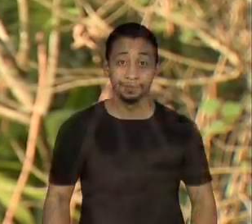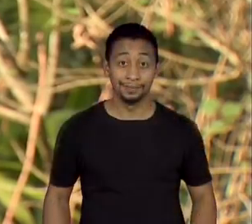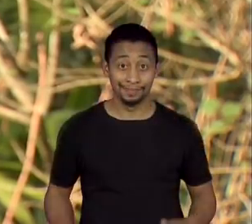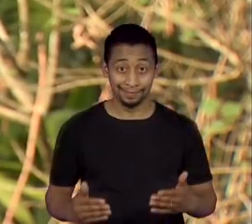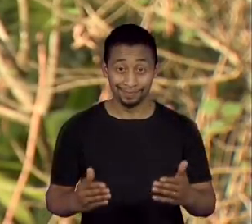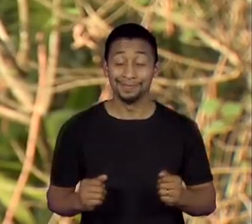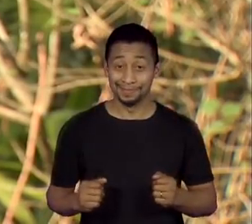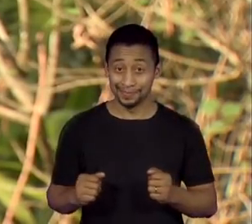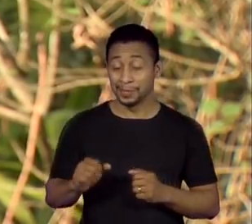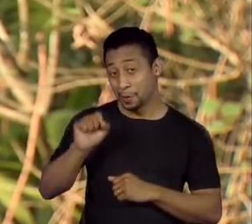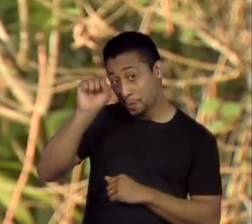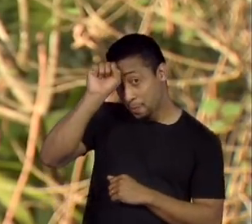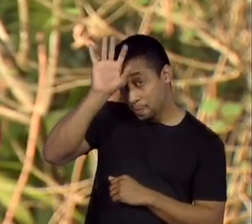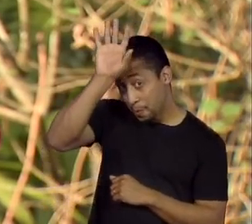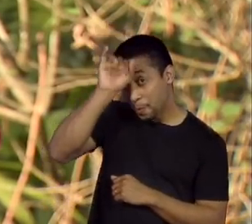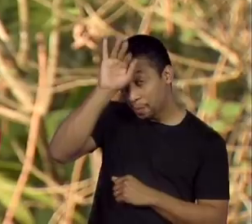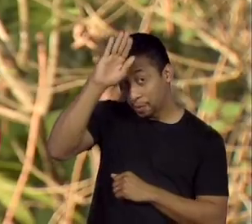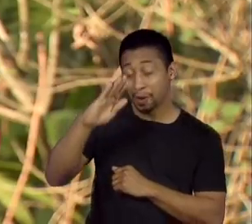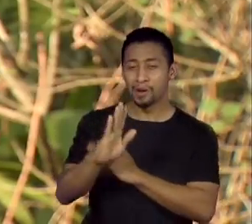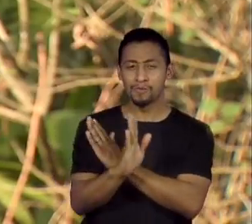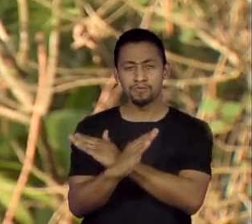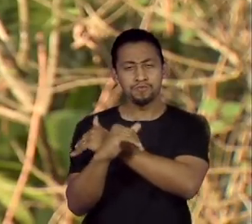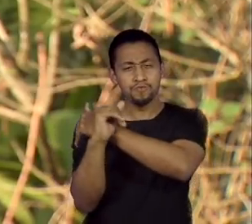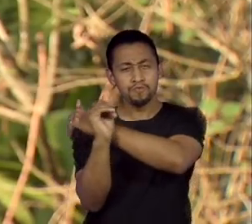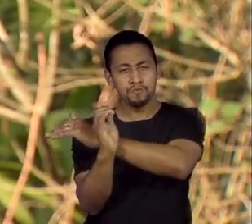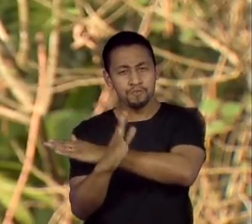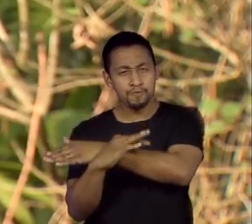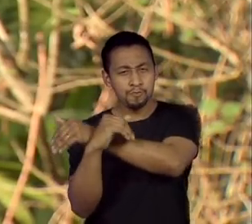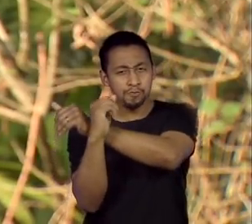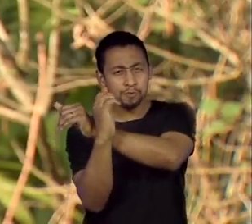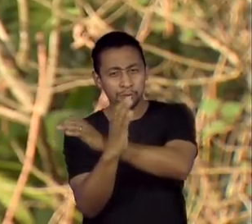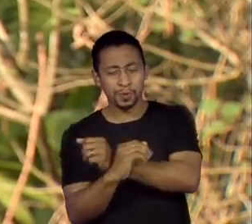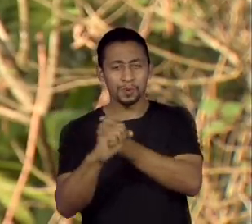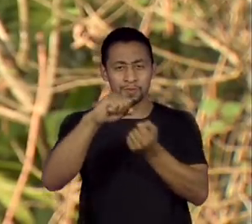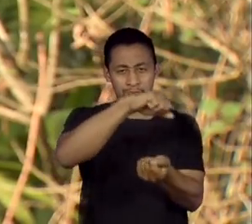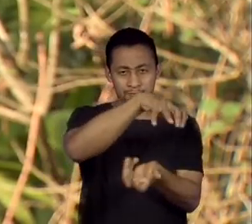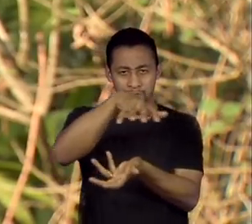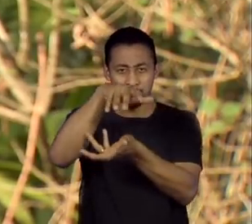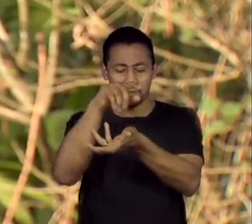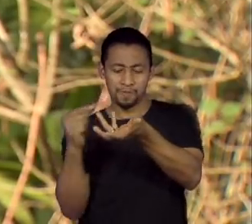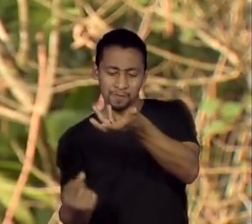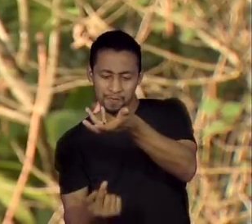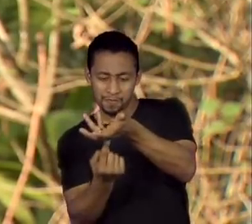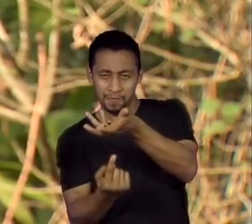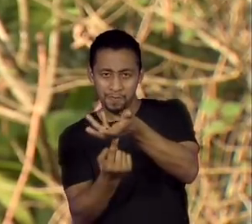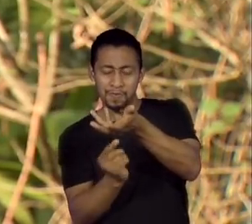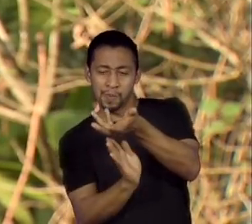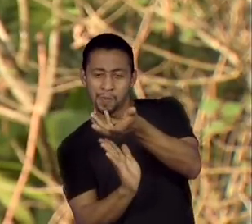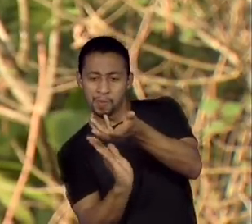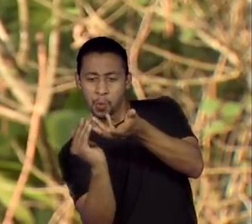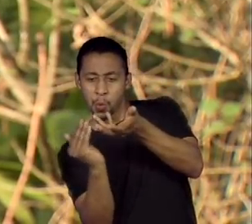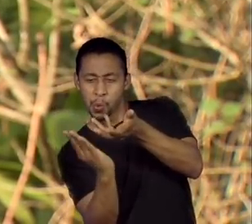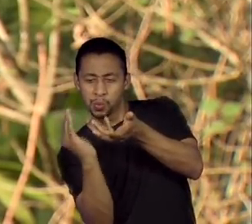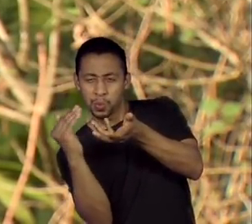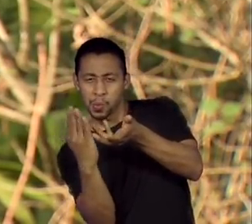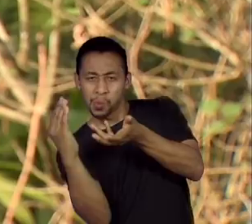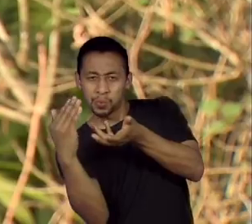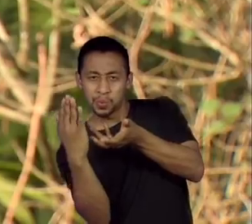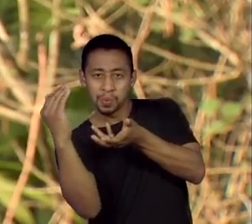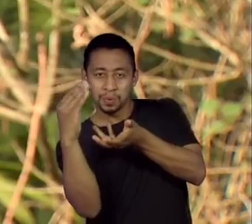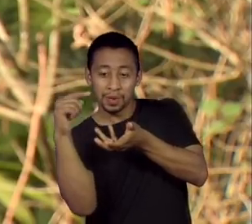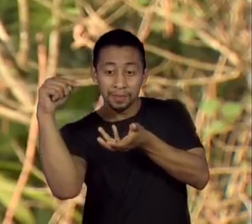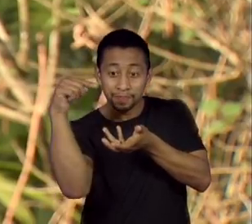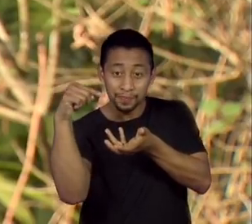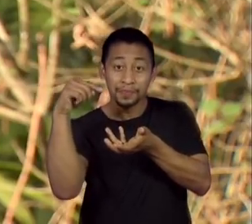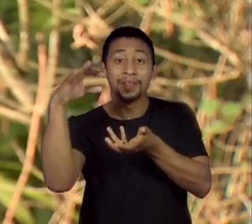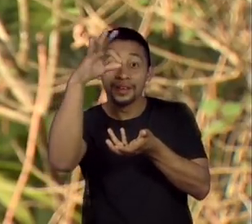As baleias da espécie jubarte migraram da Antártica até chegar ao litoral do Espírito Santo. Elas buscam